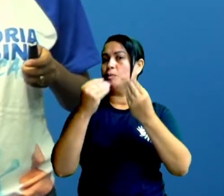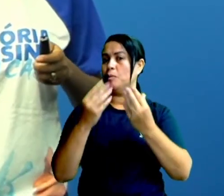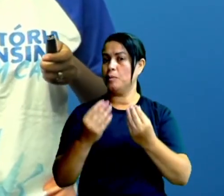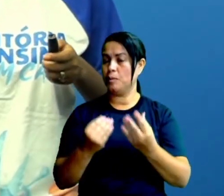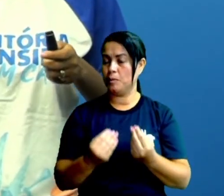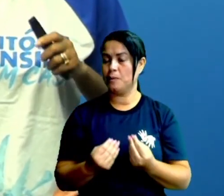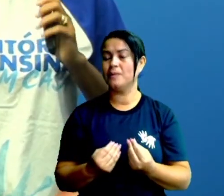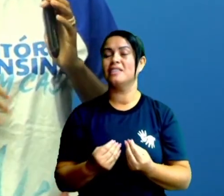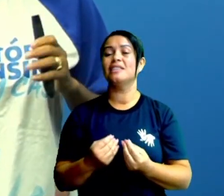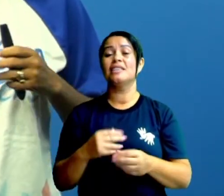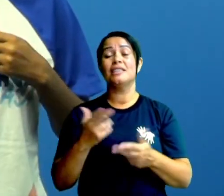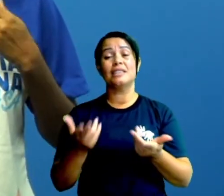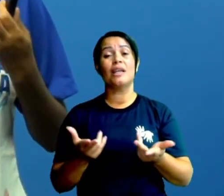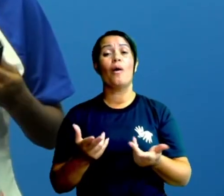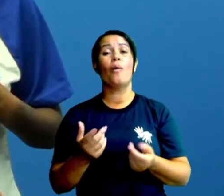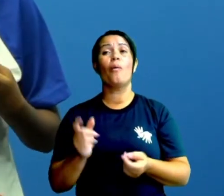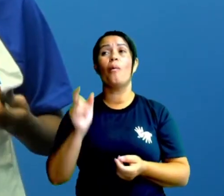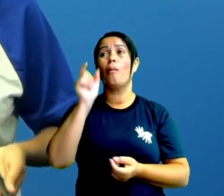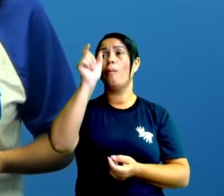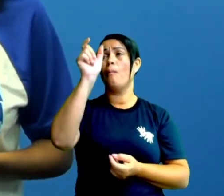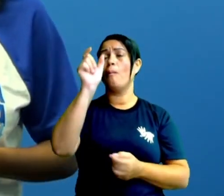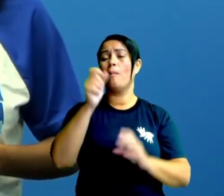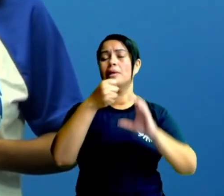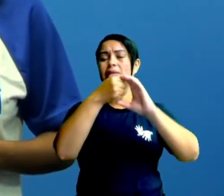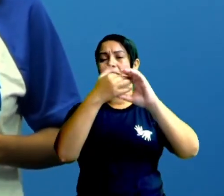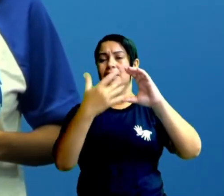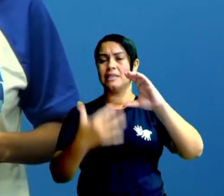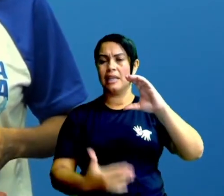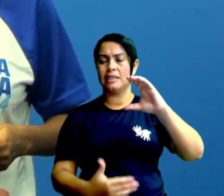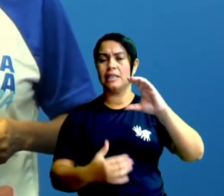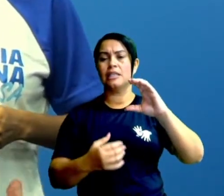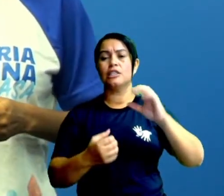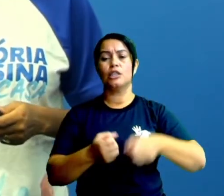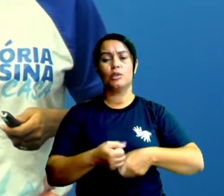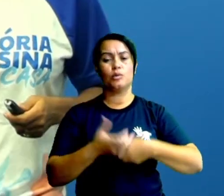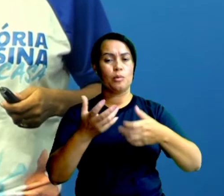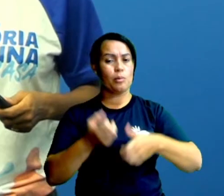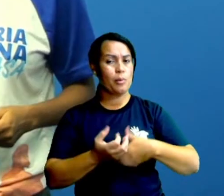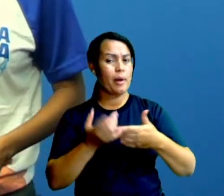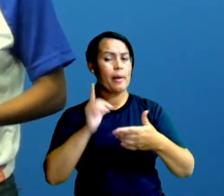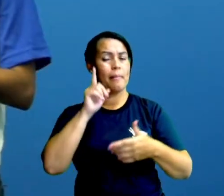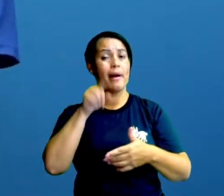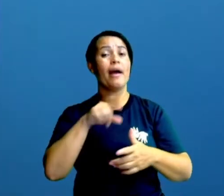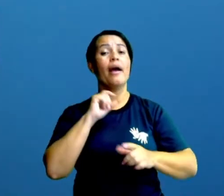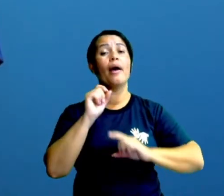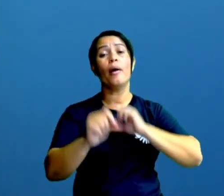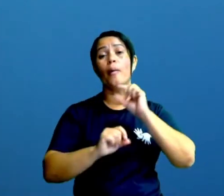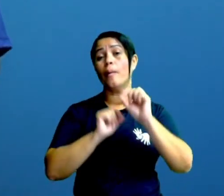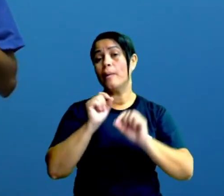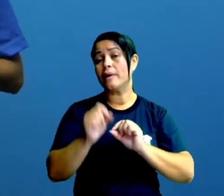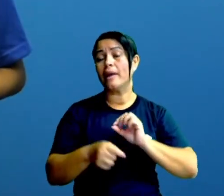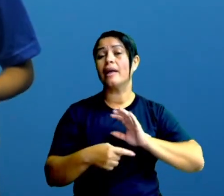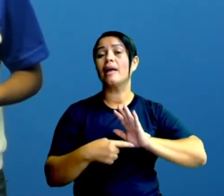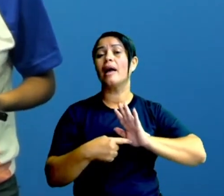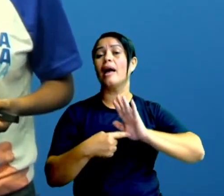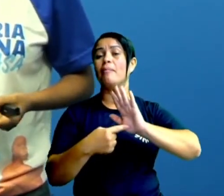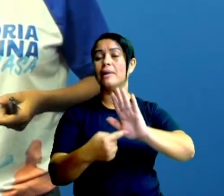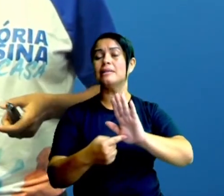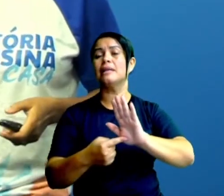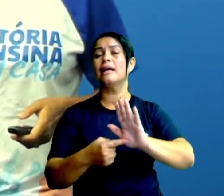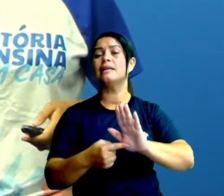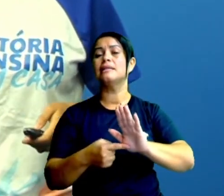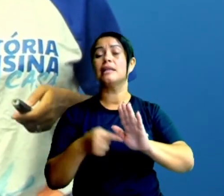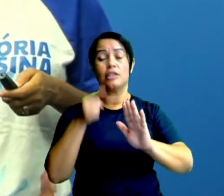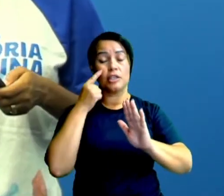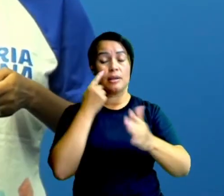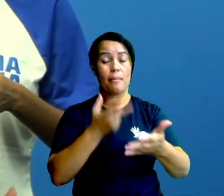muitas isso mesmo então uma das características do poema é justamente a presença das rimas